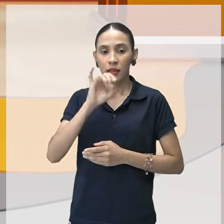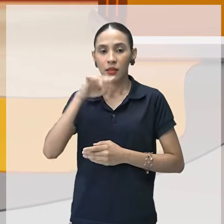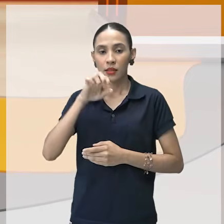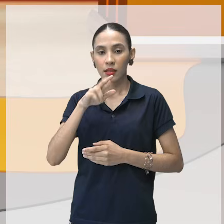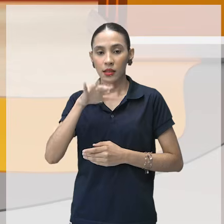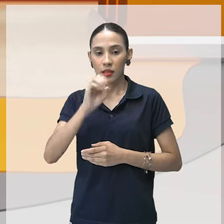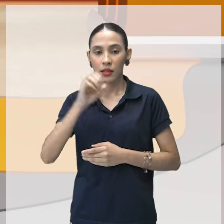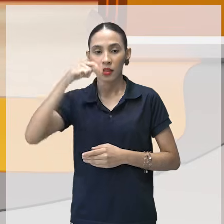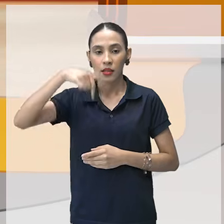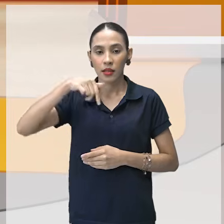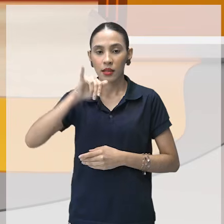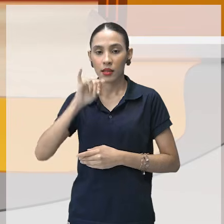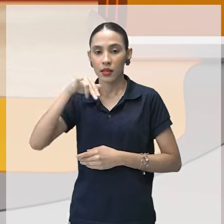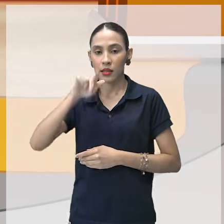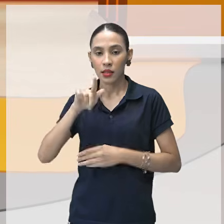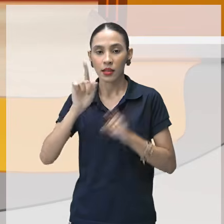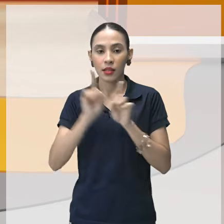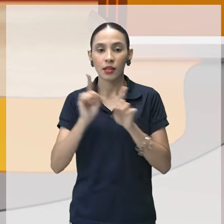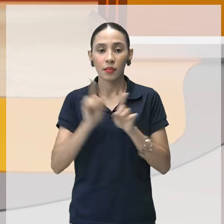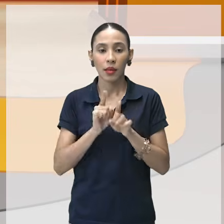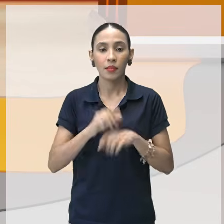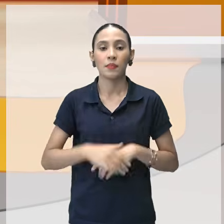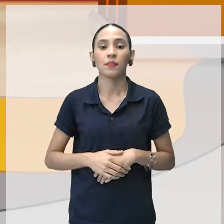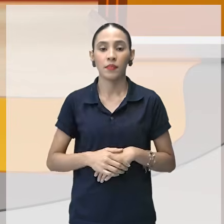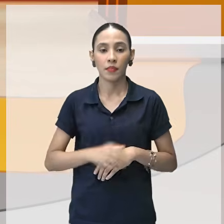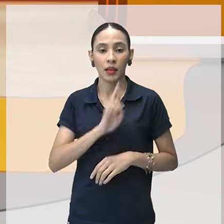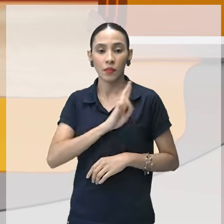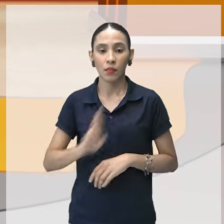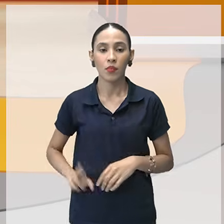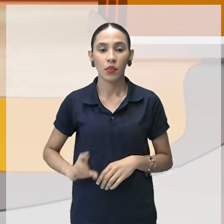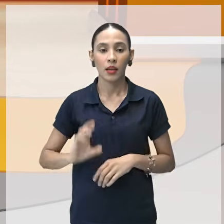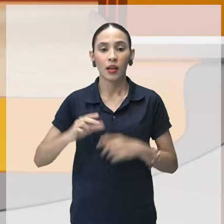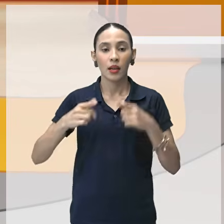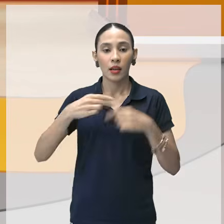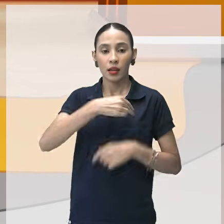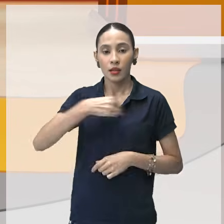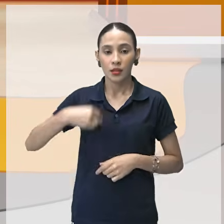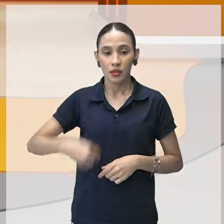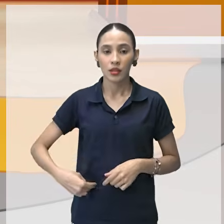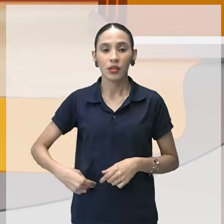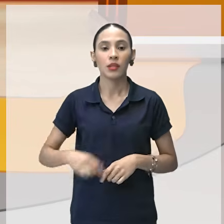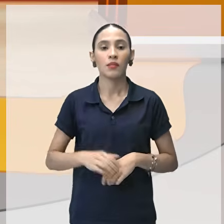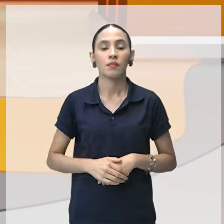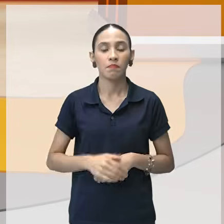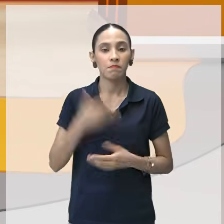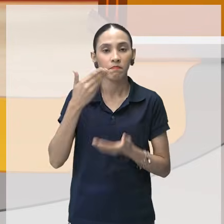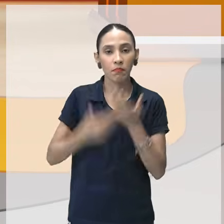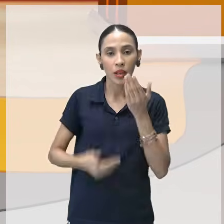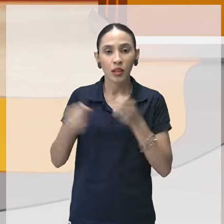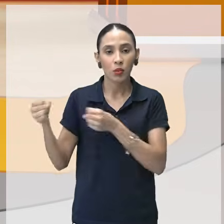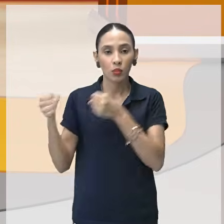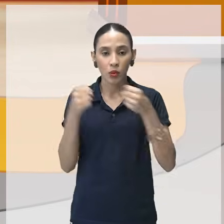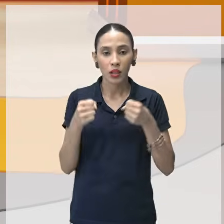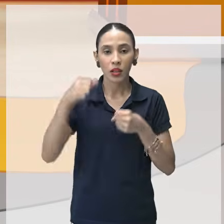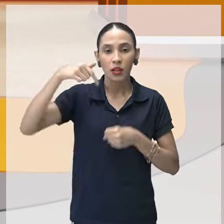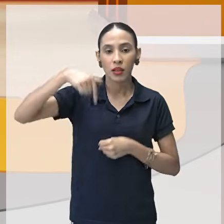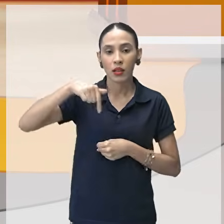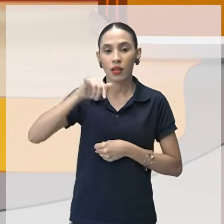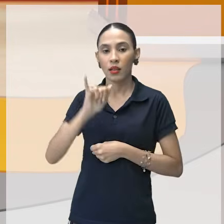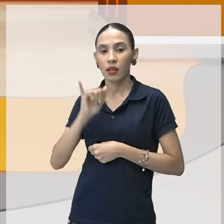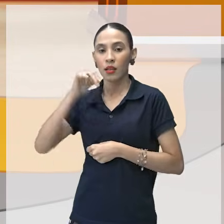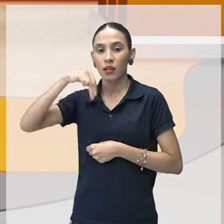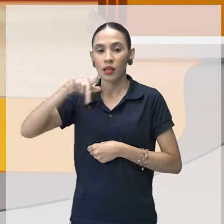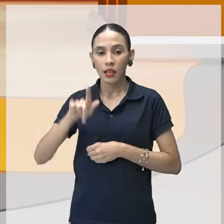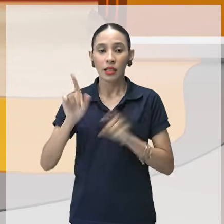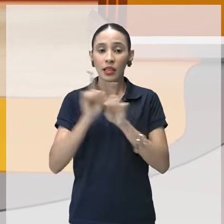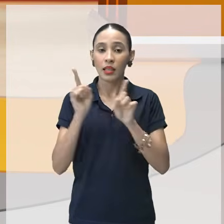liderada por Sun Yat-sen, certo? Isso vai ser o momento da derrubada da questão da dinastia Qing e o